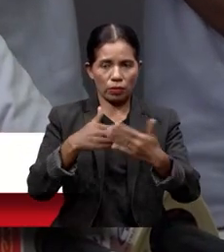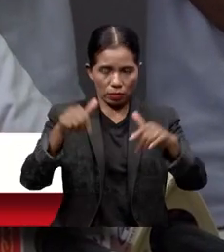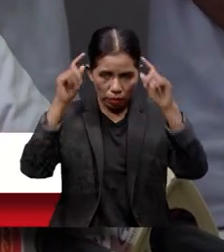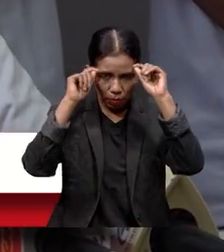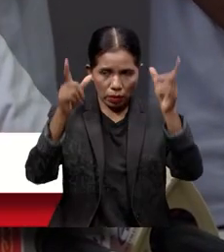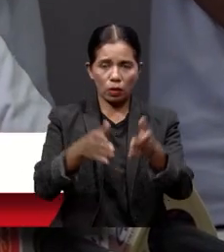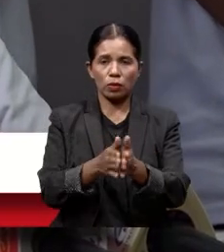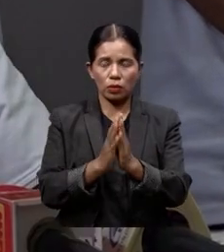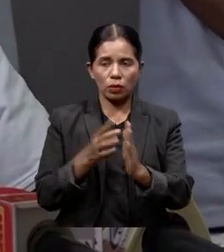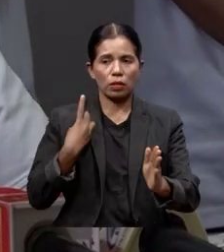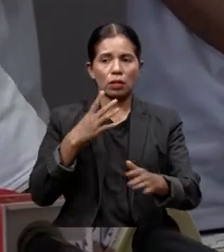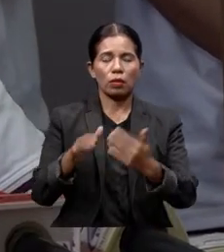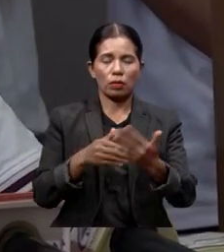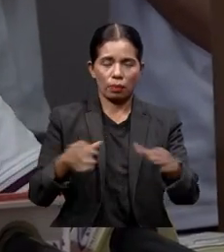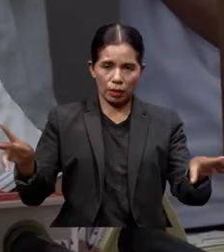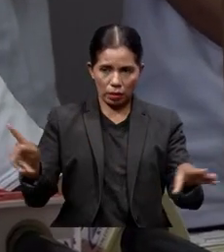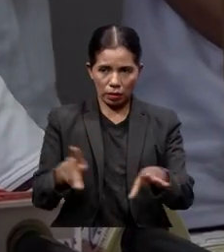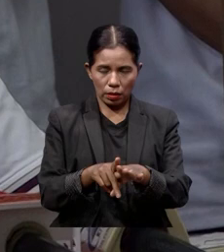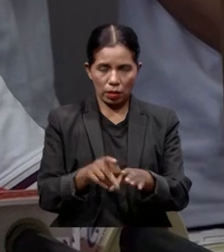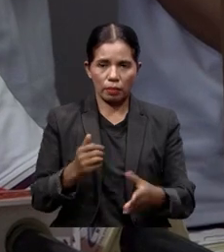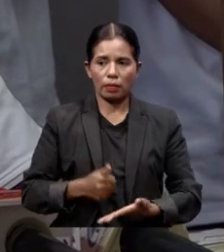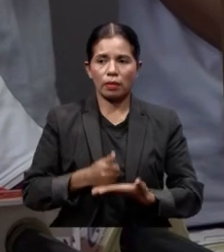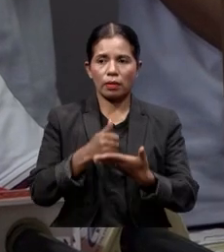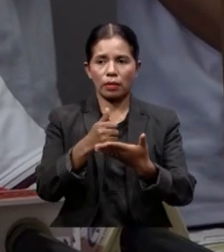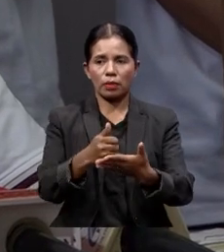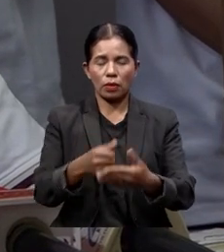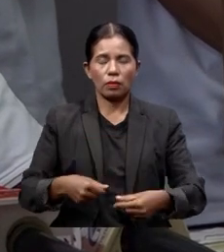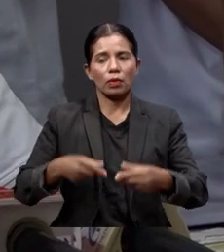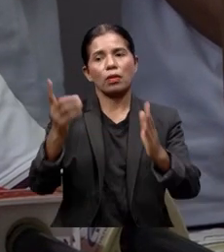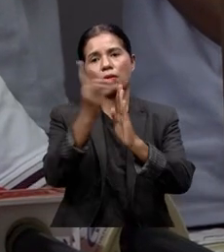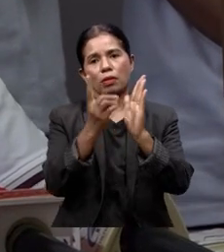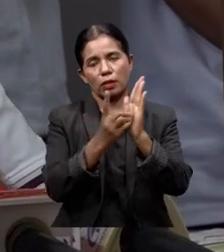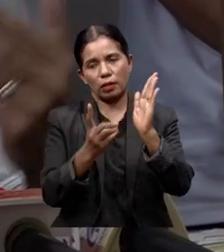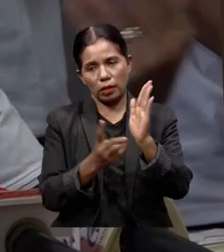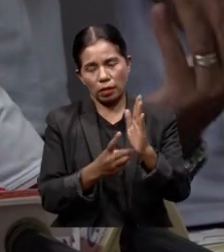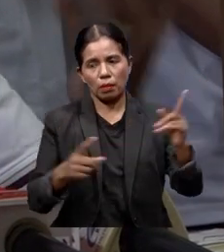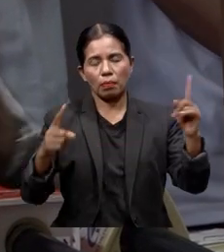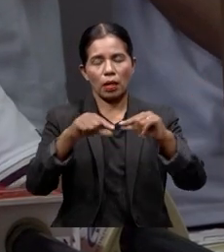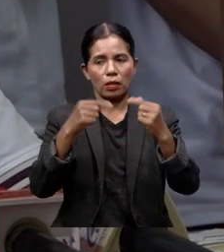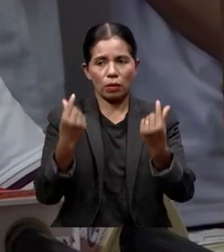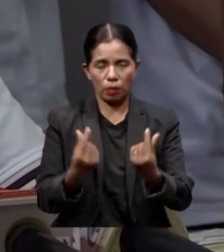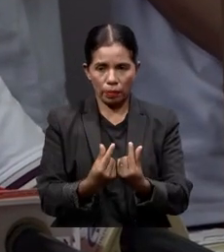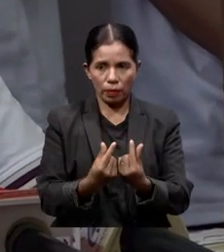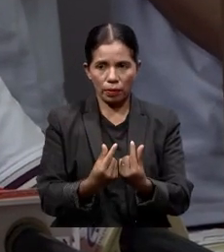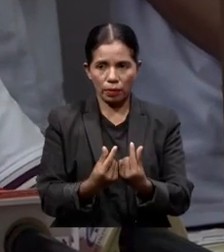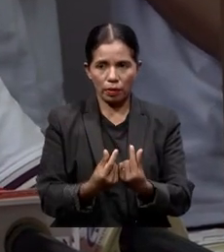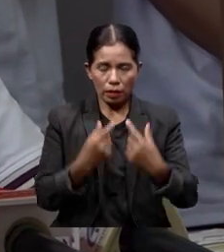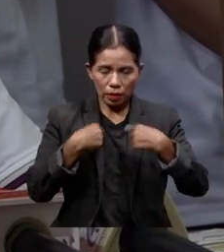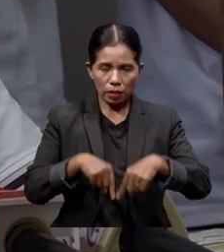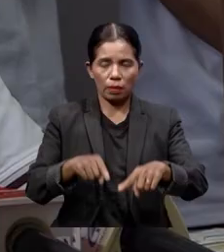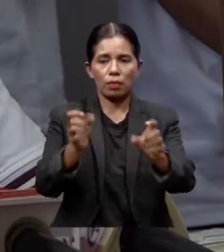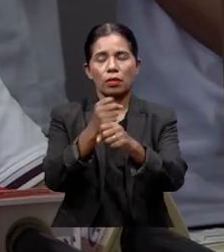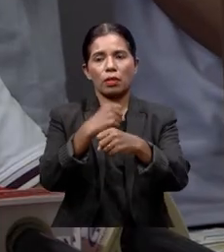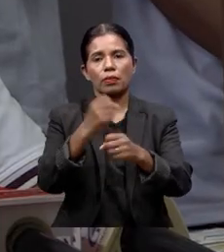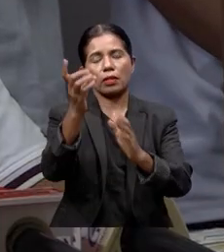uso todo na participação, a tubele ajuda, for dados. Ba equipa na ve se tumba ha